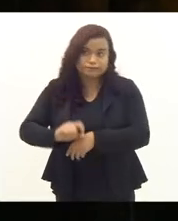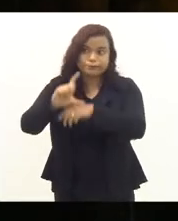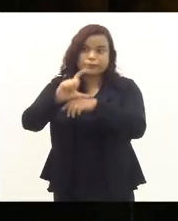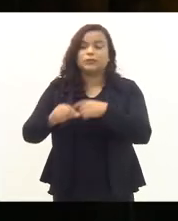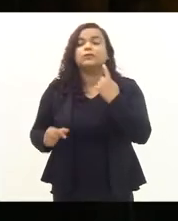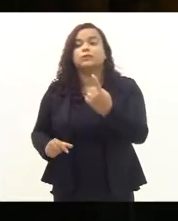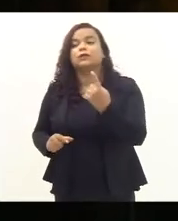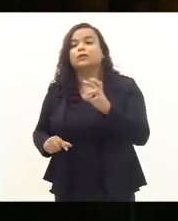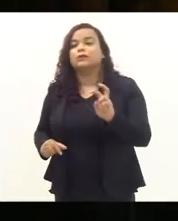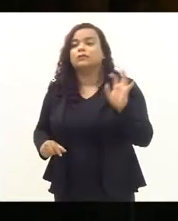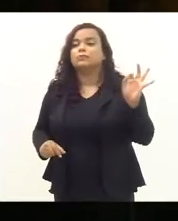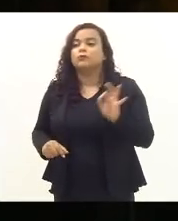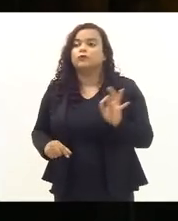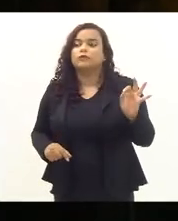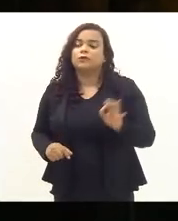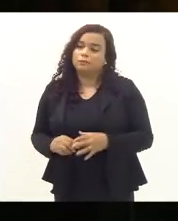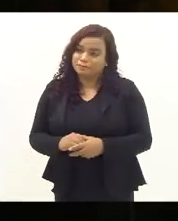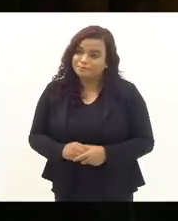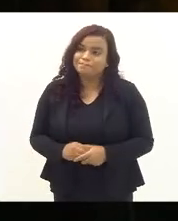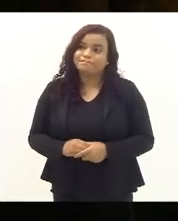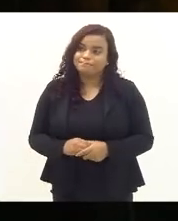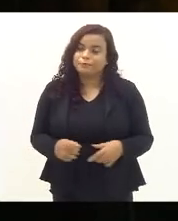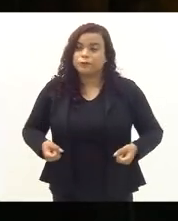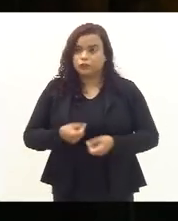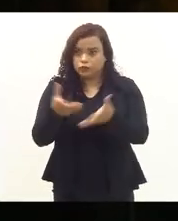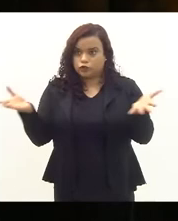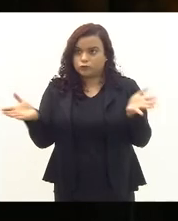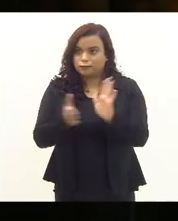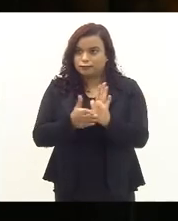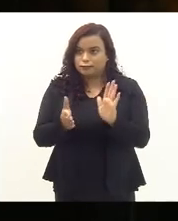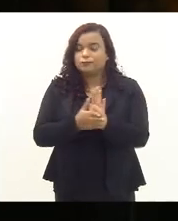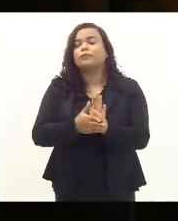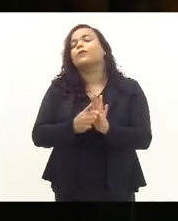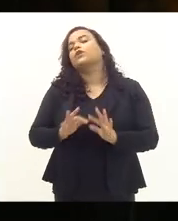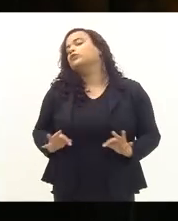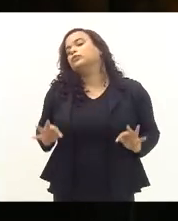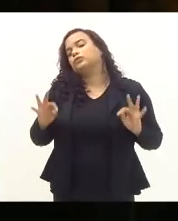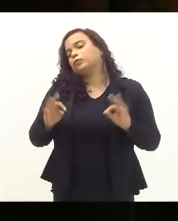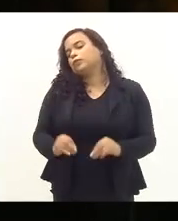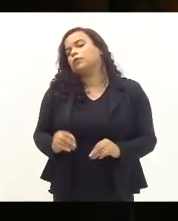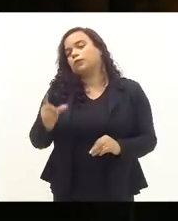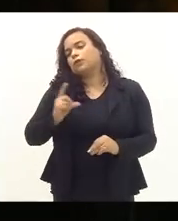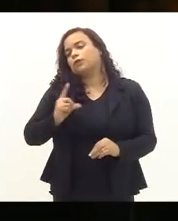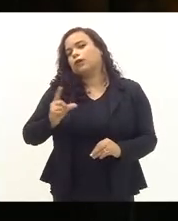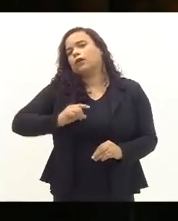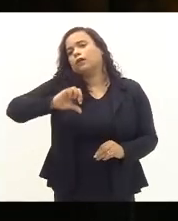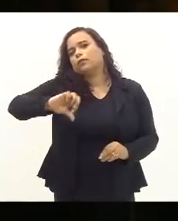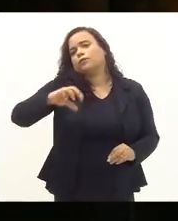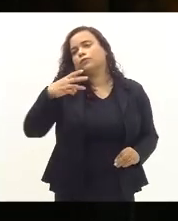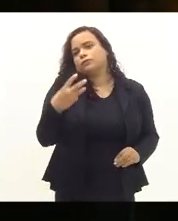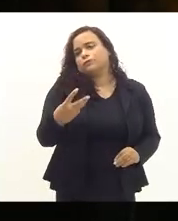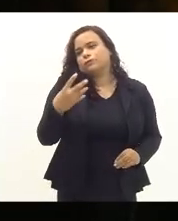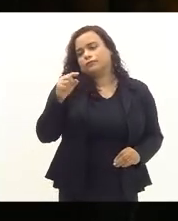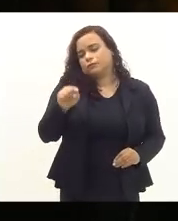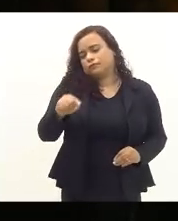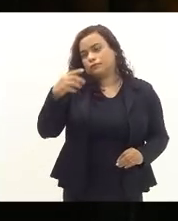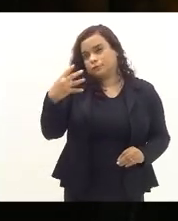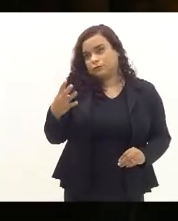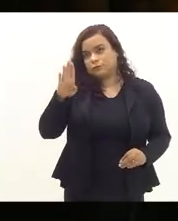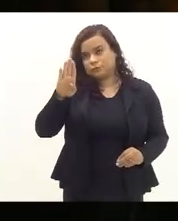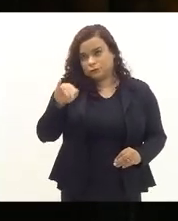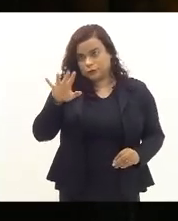115 por cento das despesas totais estão na ordem de 93. 4 bilhões